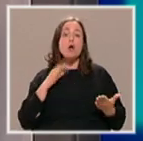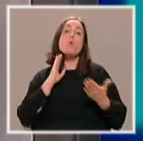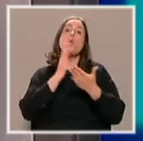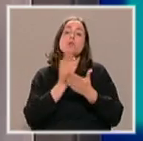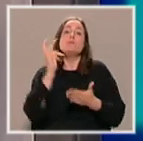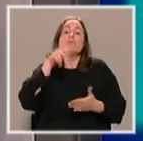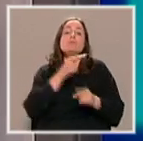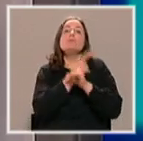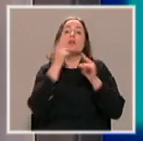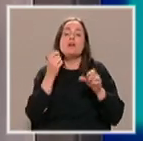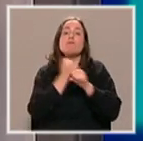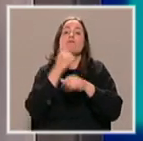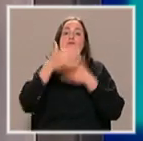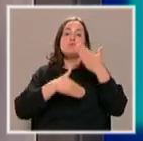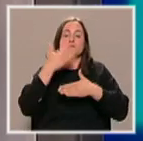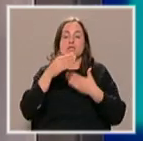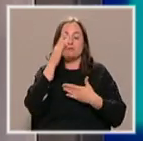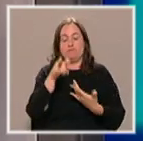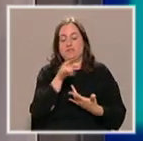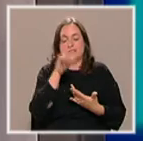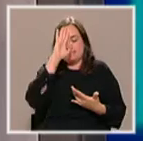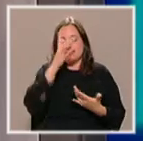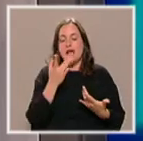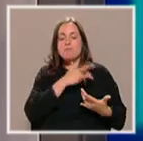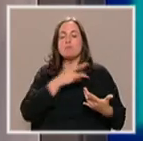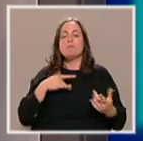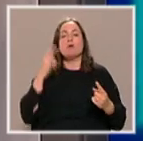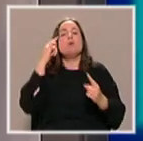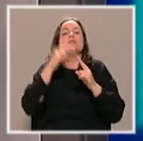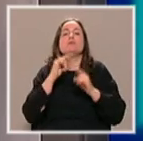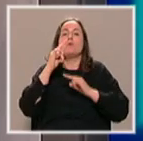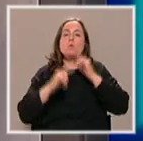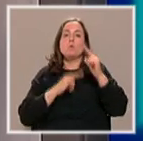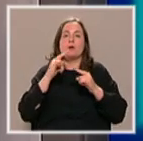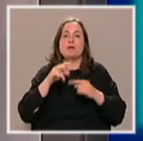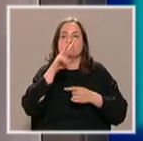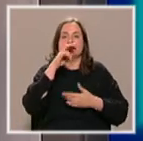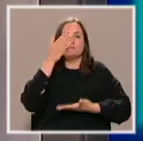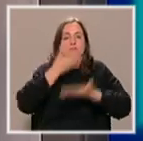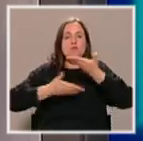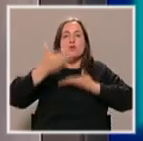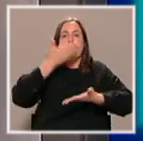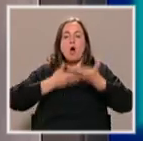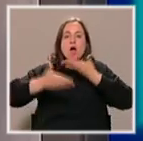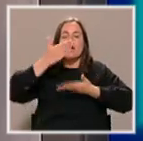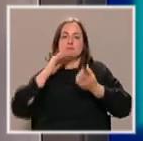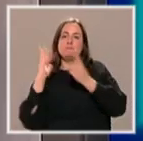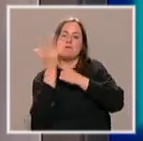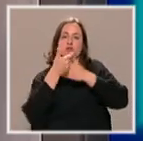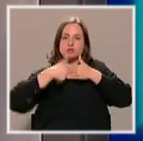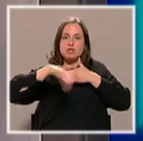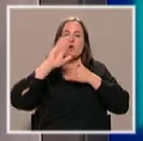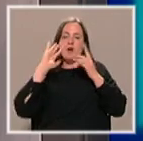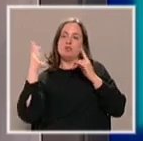está relacionado com a sua função. Como bem sabem, os pulmões têm a função de efetuar as trocas gasosas com o meio exterior, com